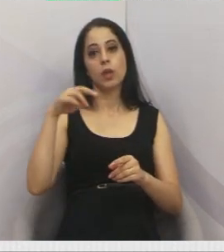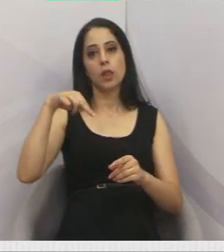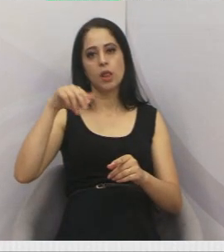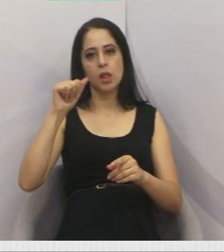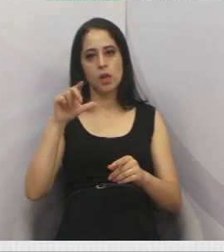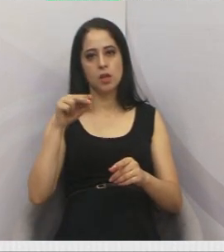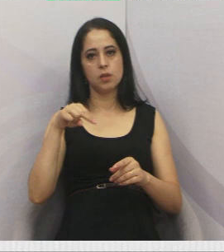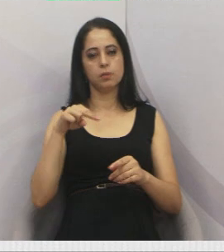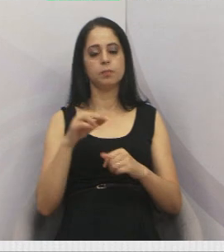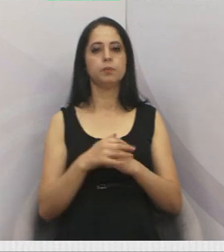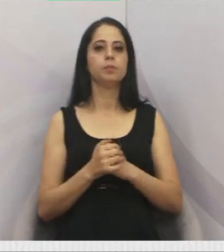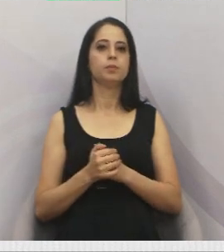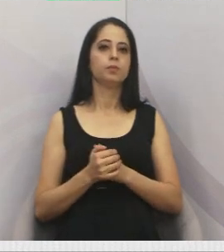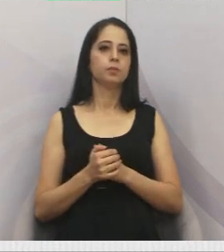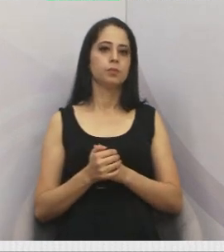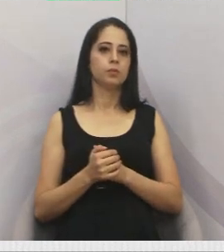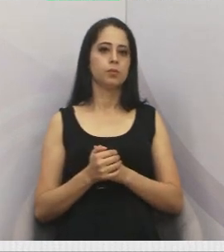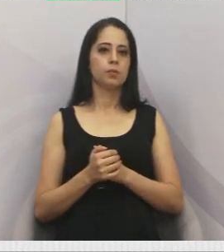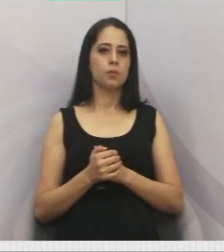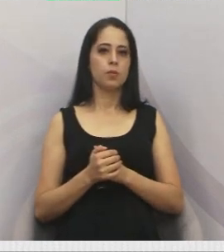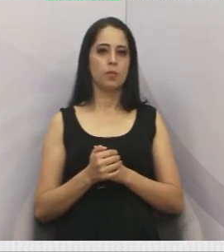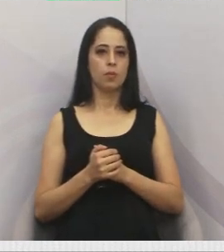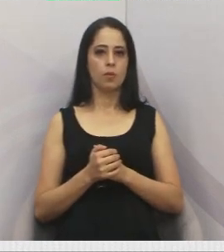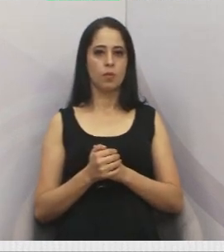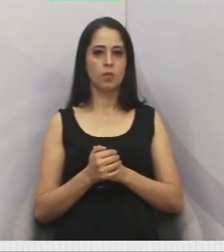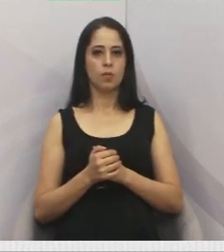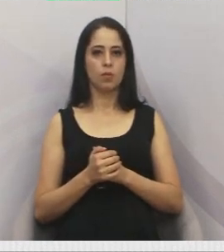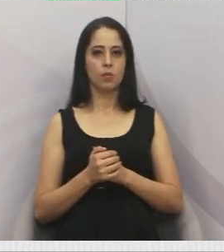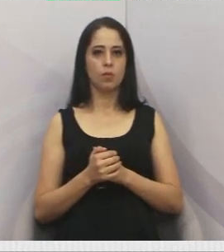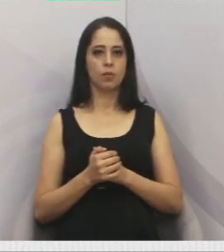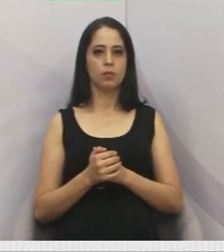Socioambiental. Próximo voto.